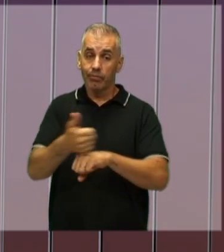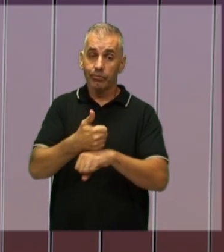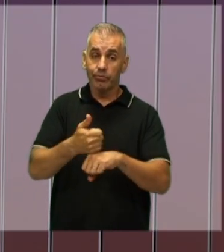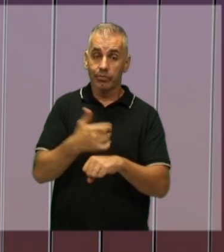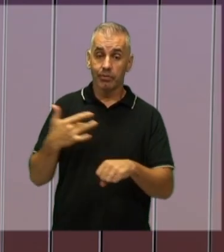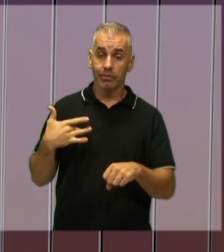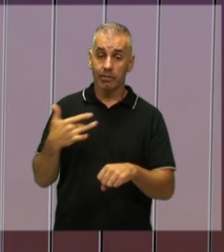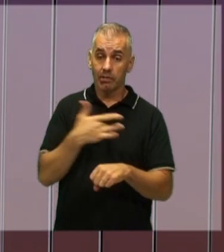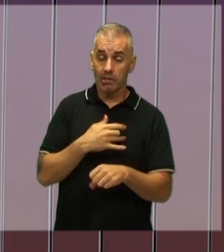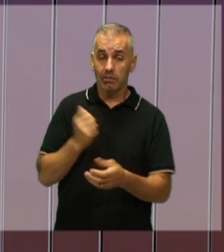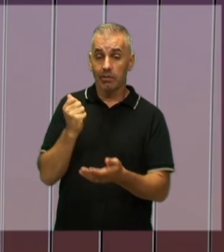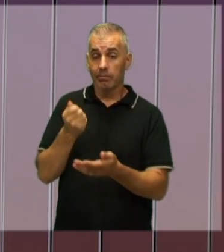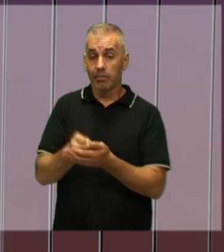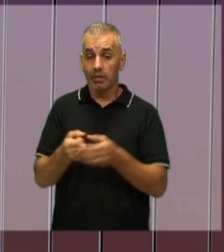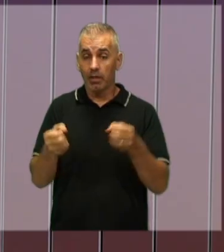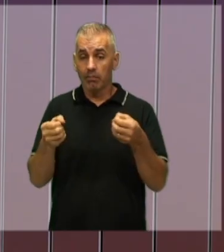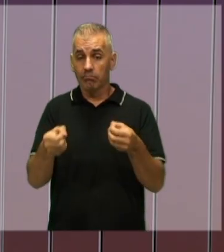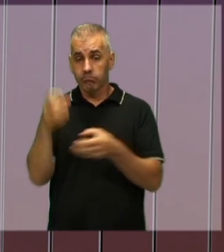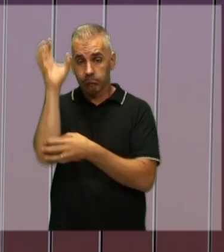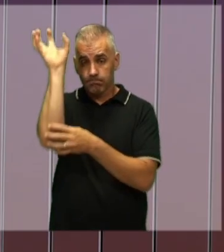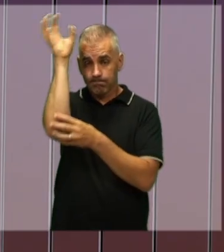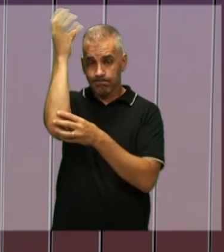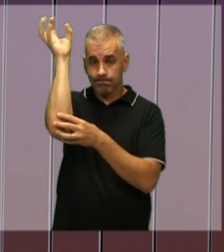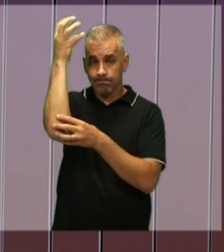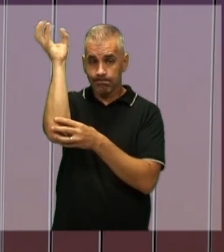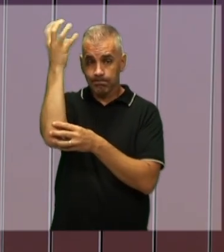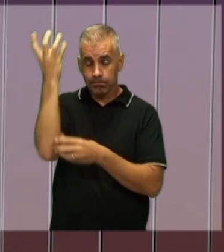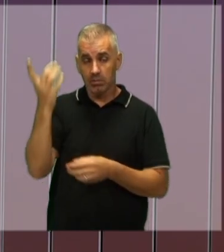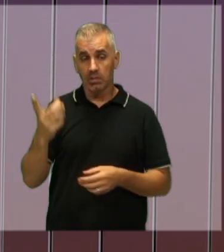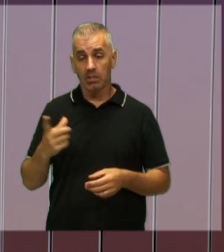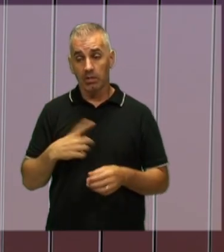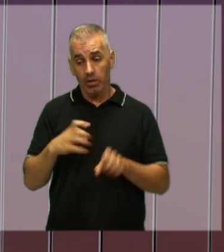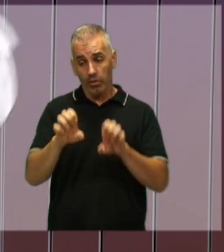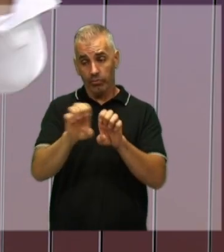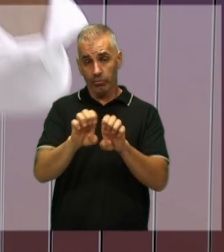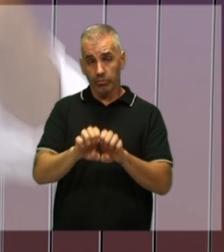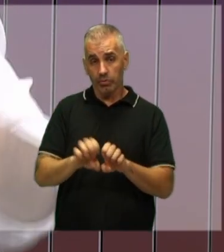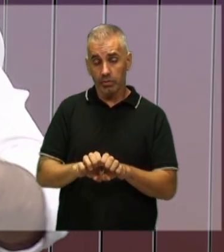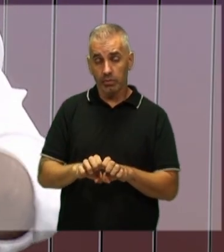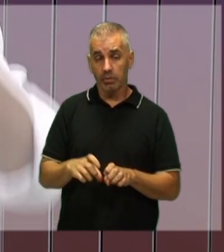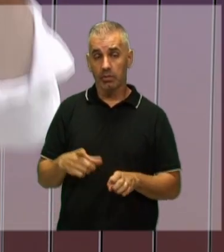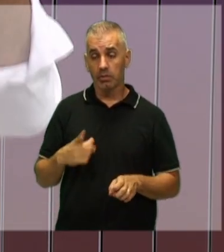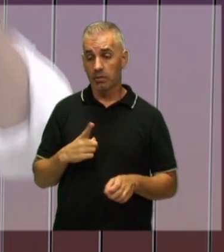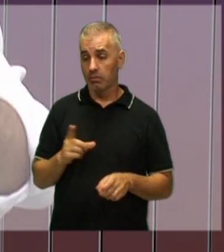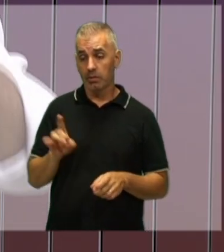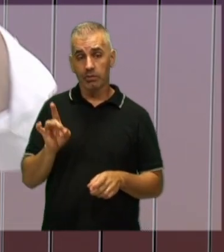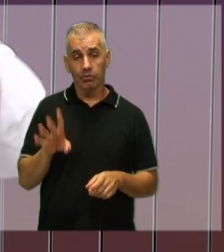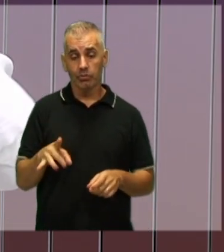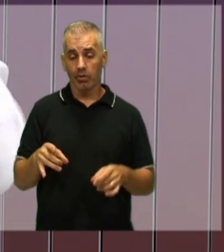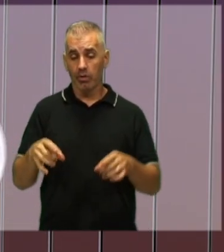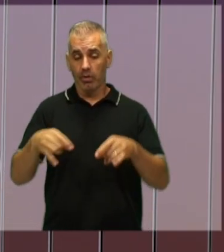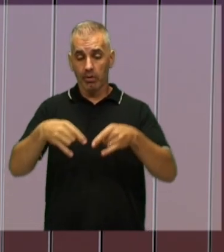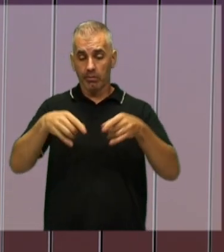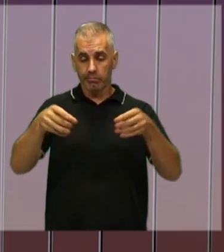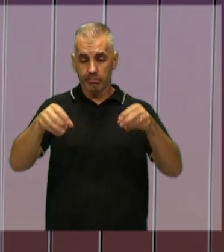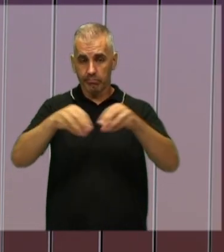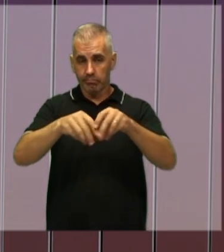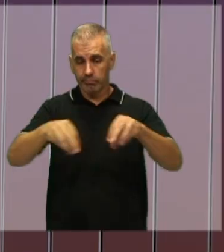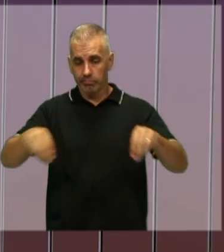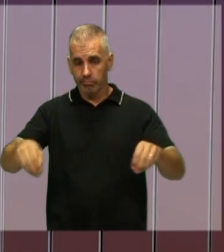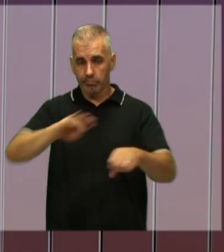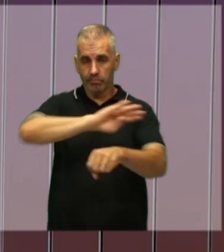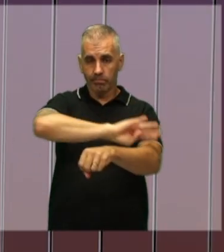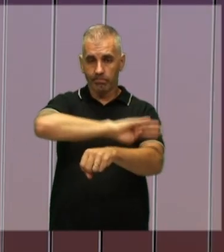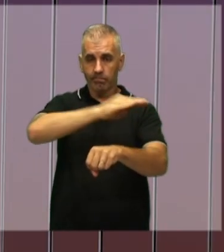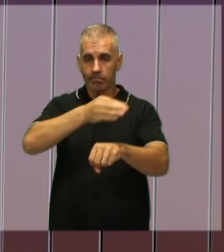contratam ambulância. Então, não deixa de ser infraestrutura, mas não é necessariamente só o campo ali, o ginásio, coisa que eu